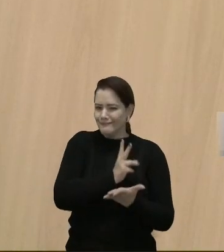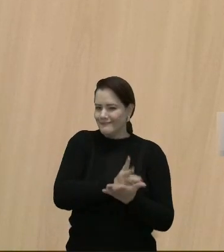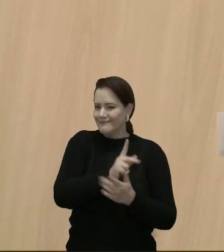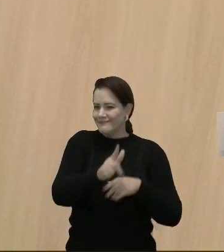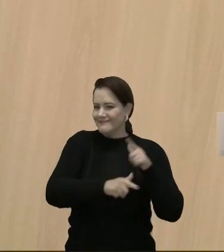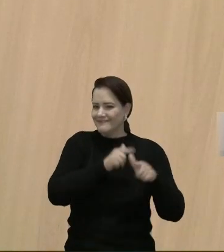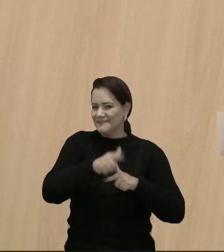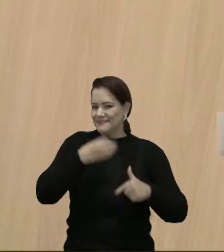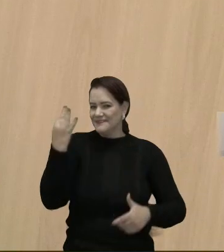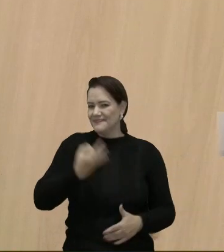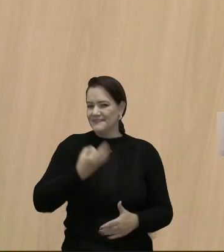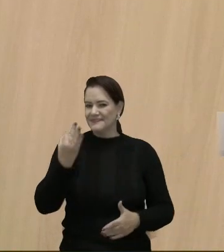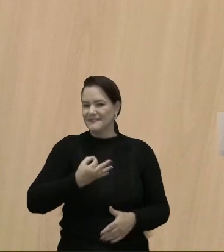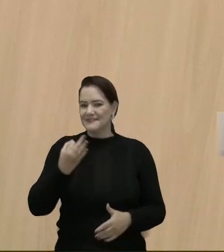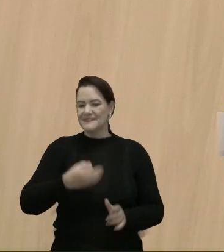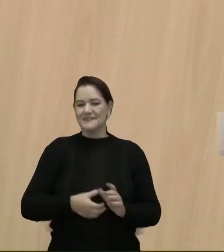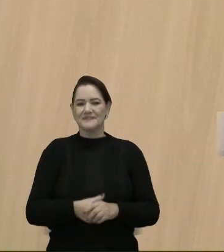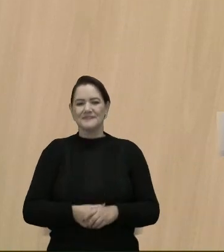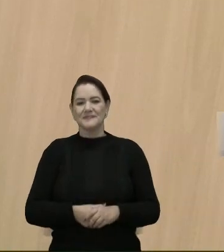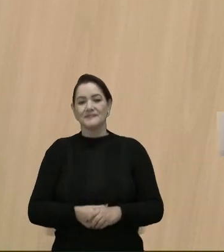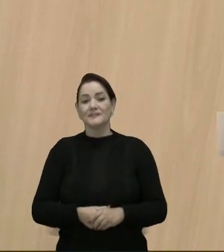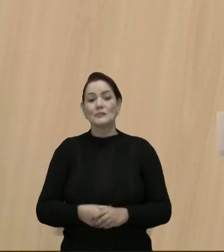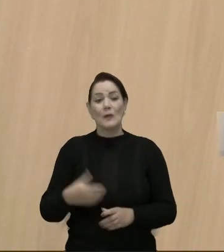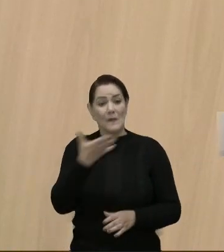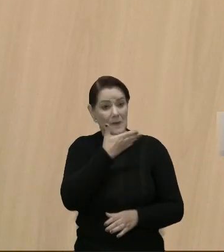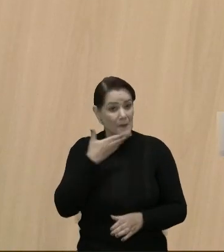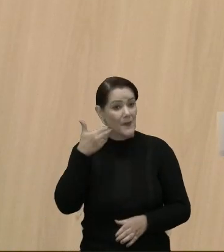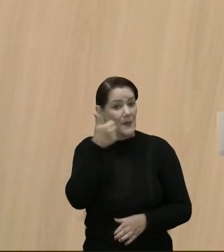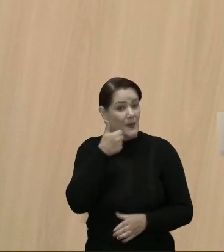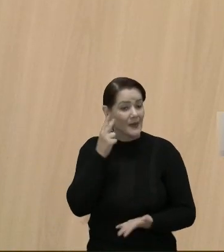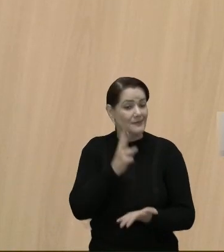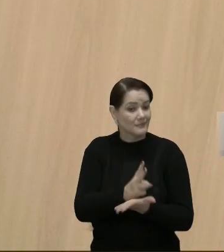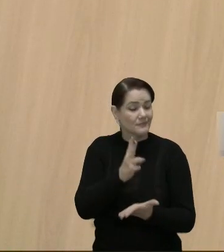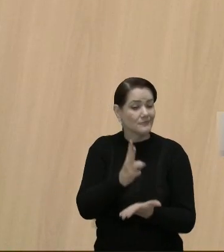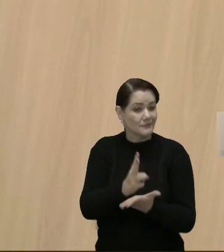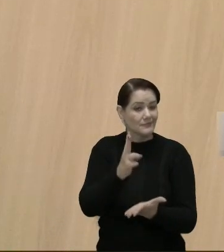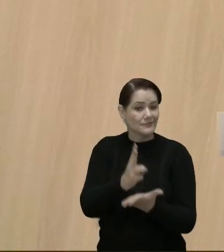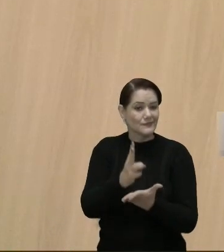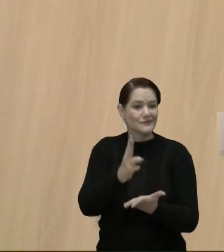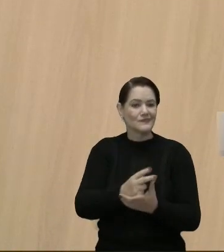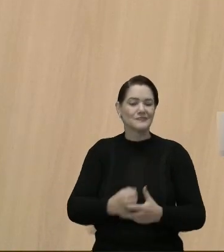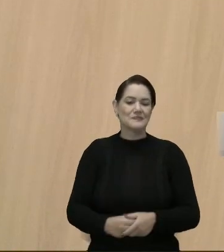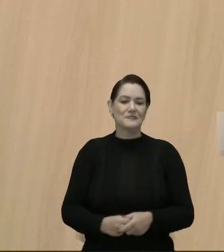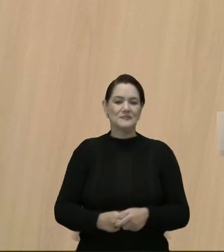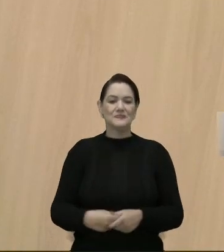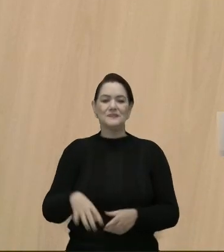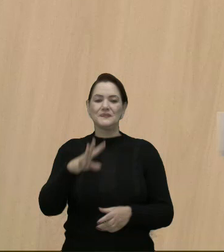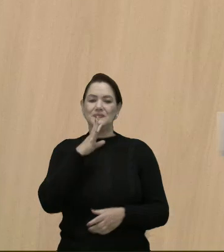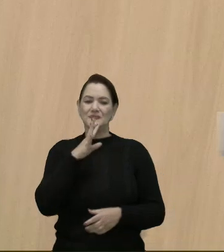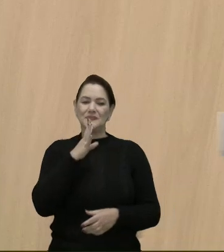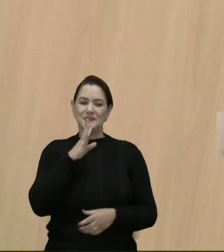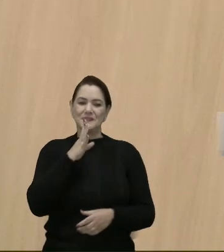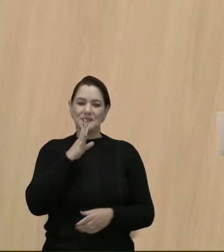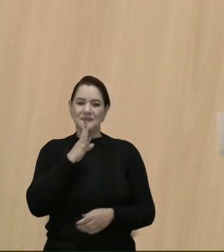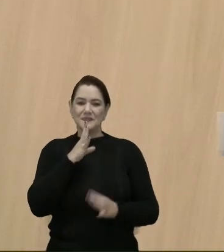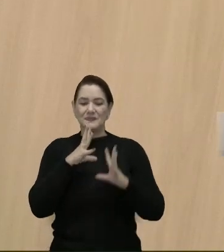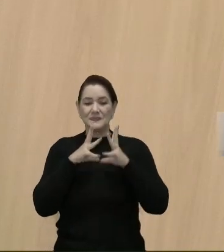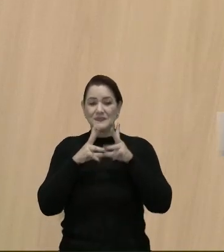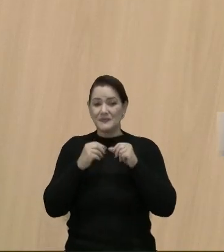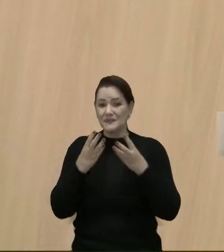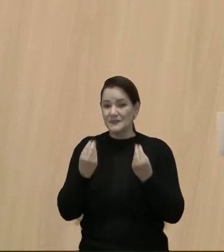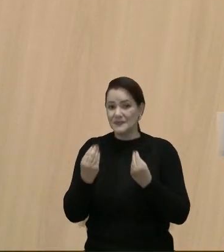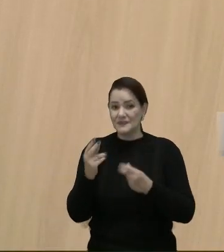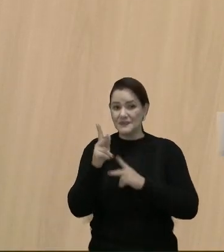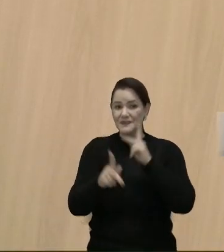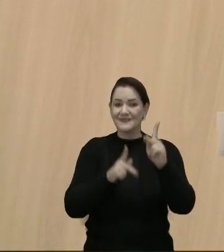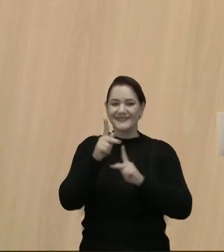gente quer aprimorar cada vez mais o nosso trabalho e que é reconhecido, né? Dentro de tantos outros